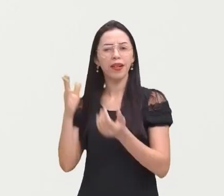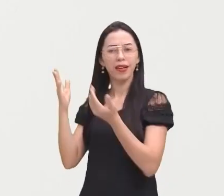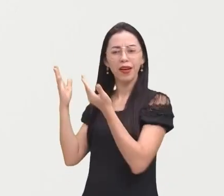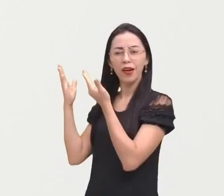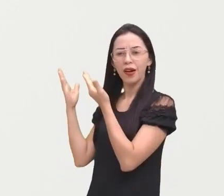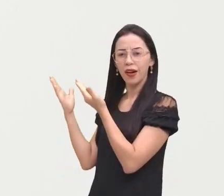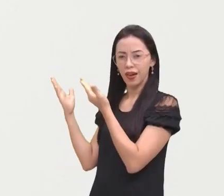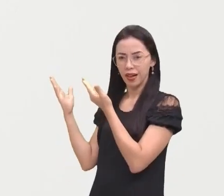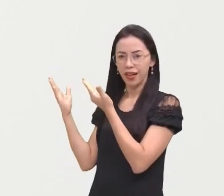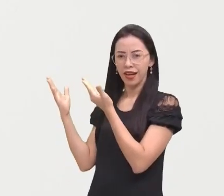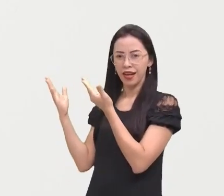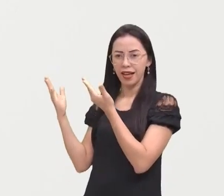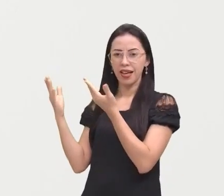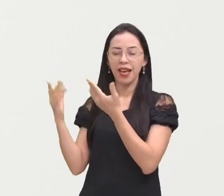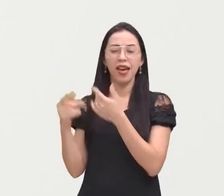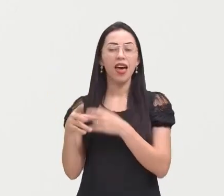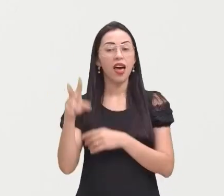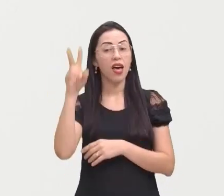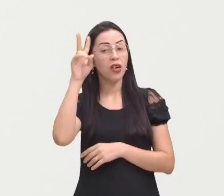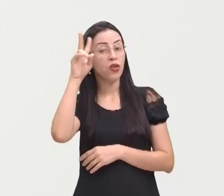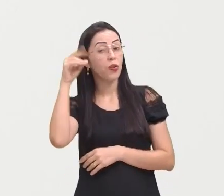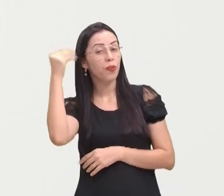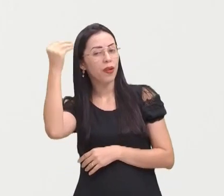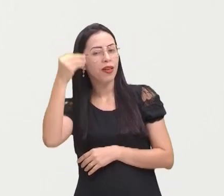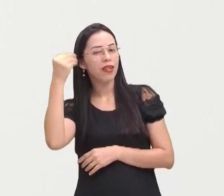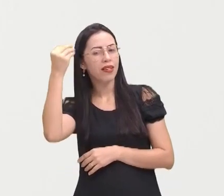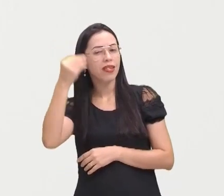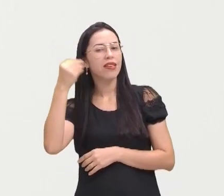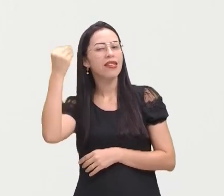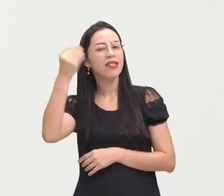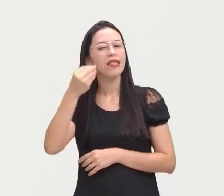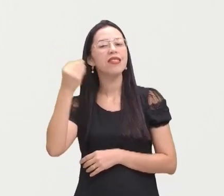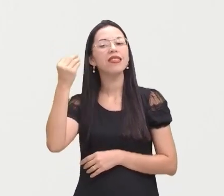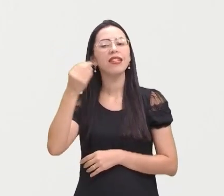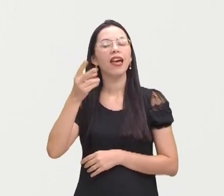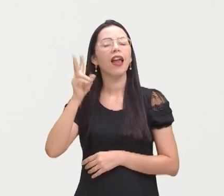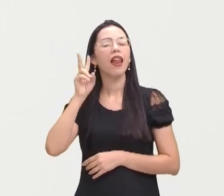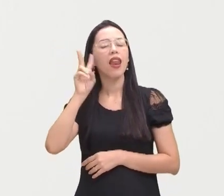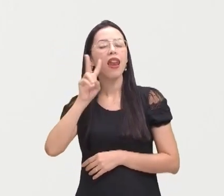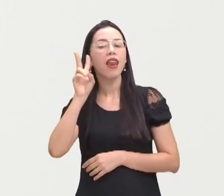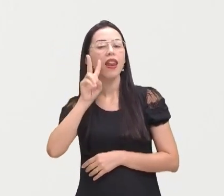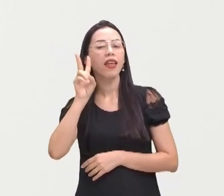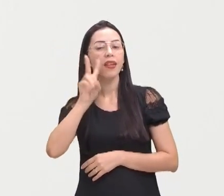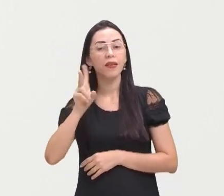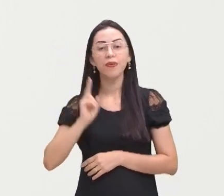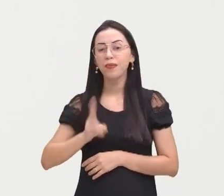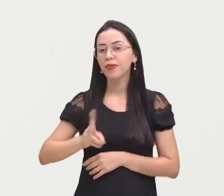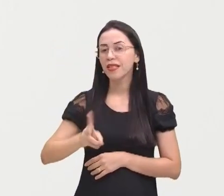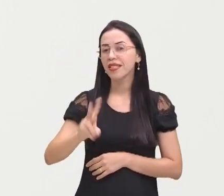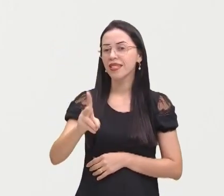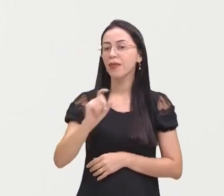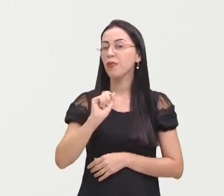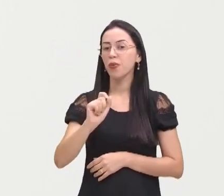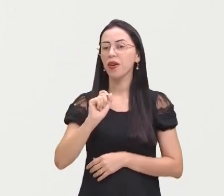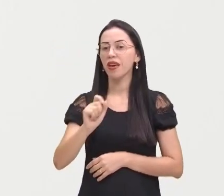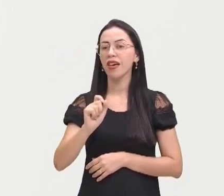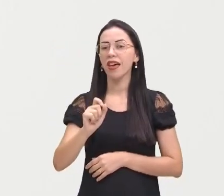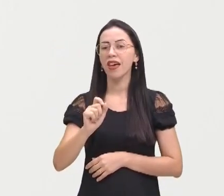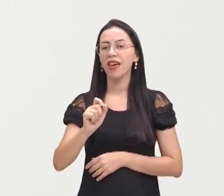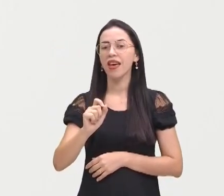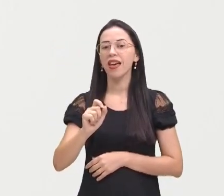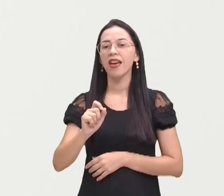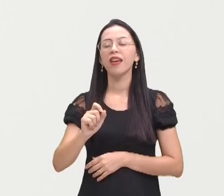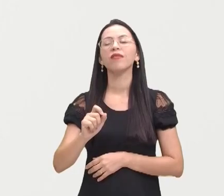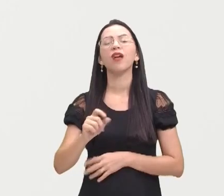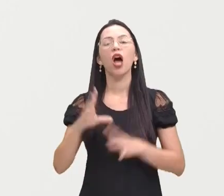inesquecível dessa viagem foi a noite que passamos no barco. Dormimos